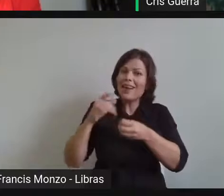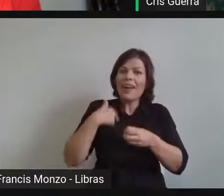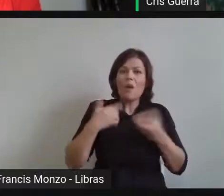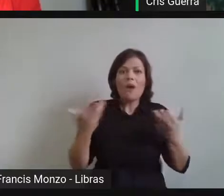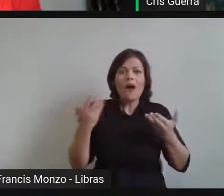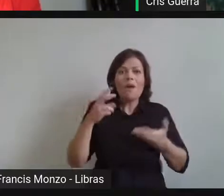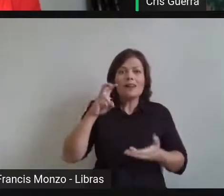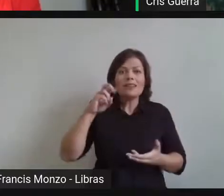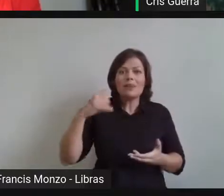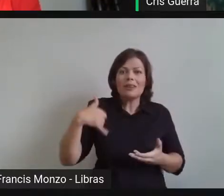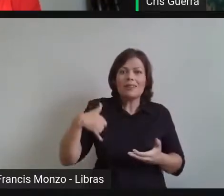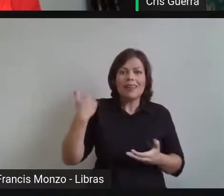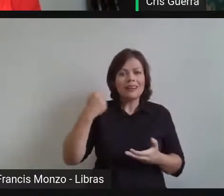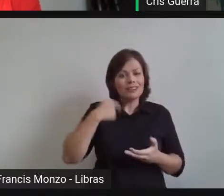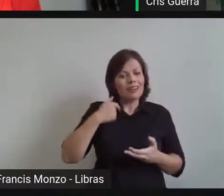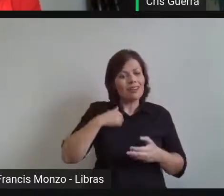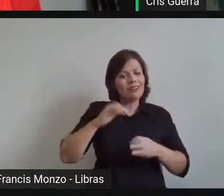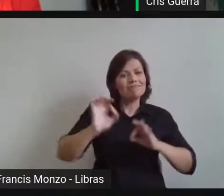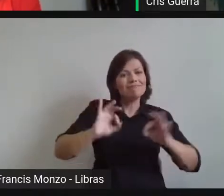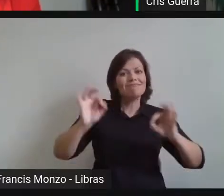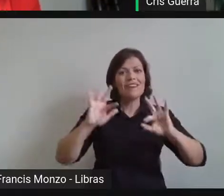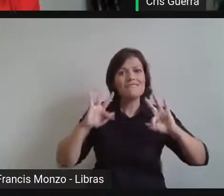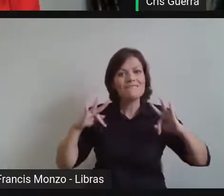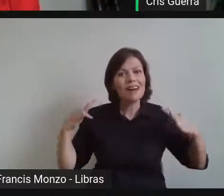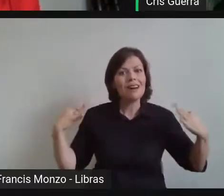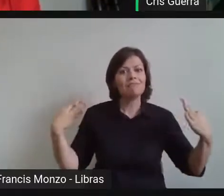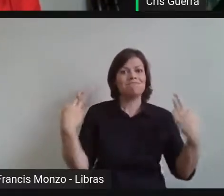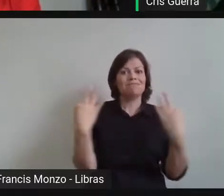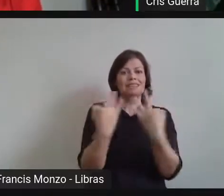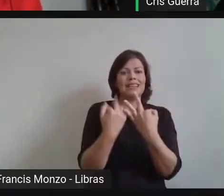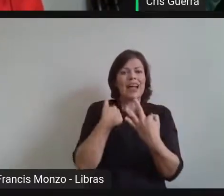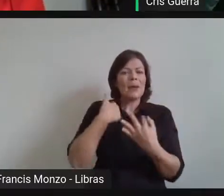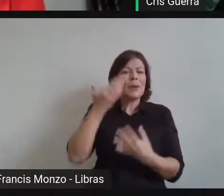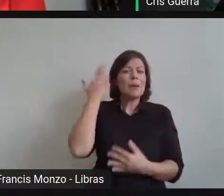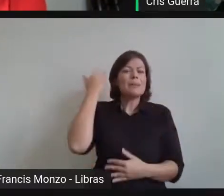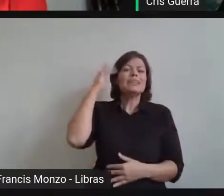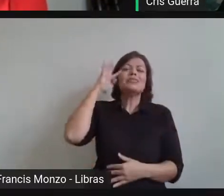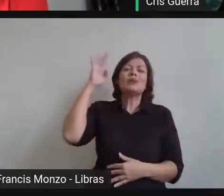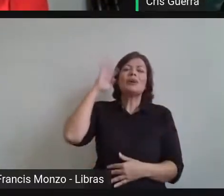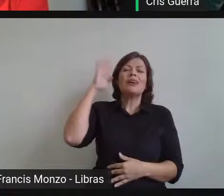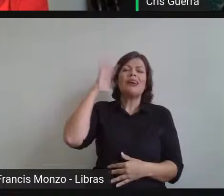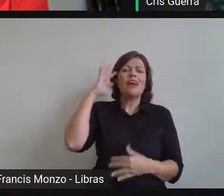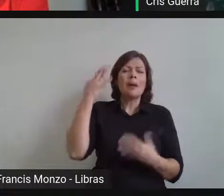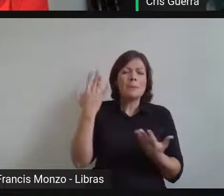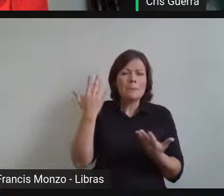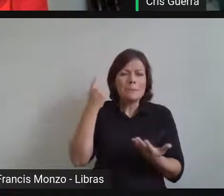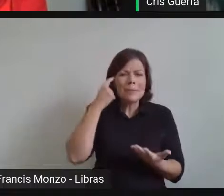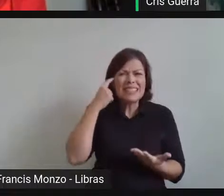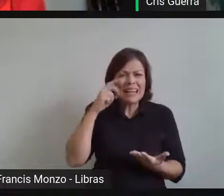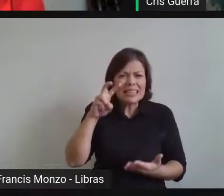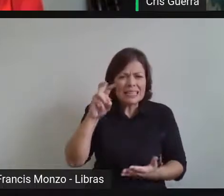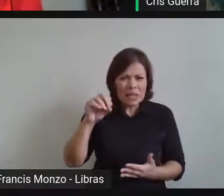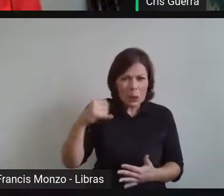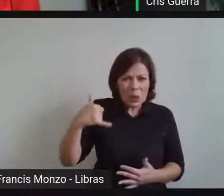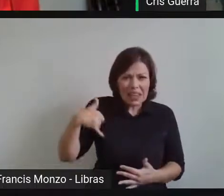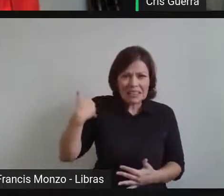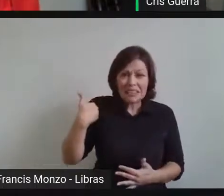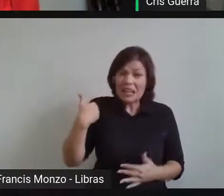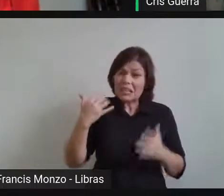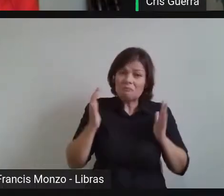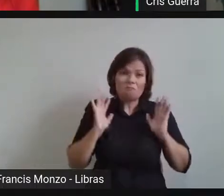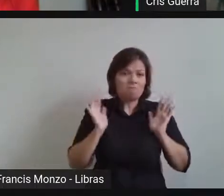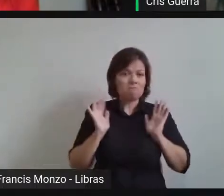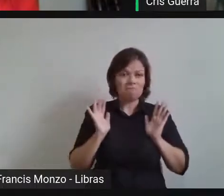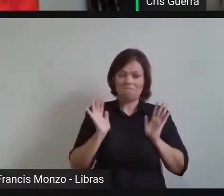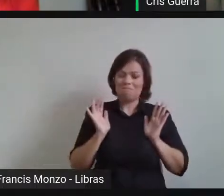eu sempre sonhei, né? Interessante. Jamais imaginaria que seria com 50 anos, né? Então, a gente tem que